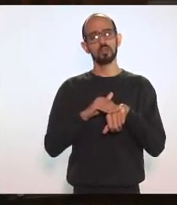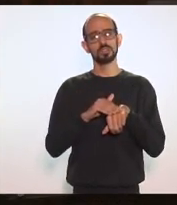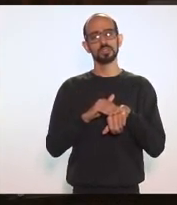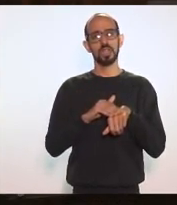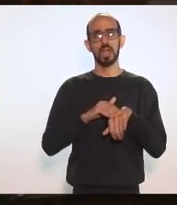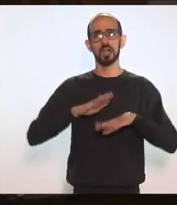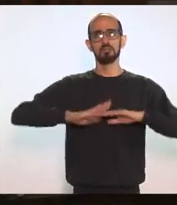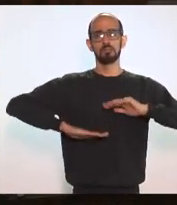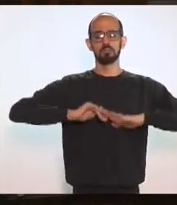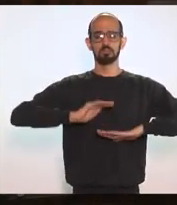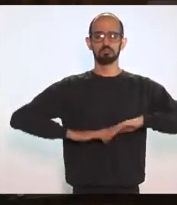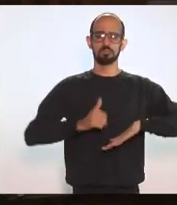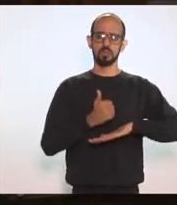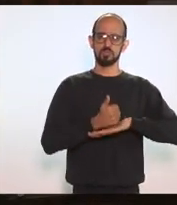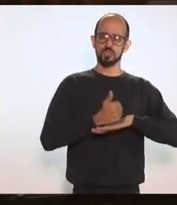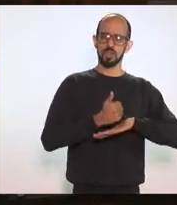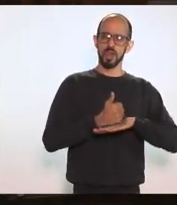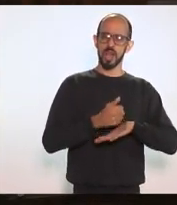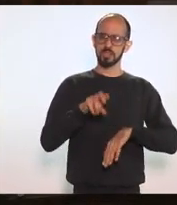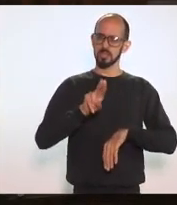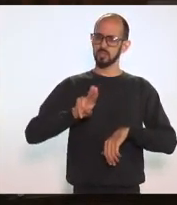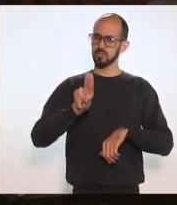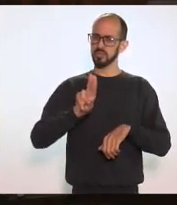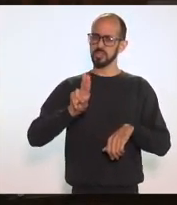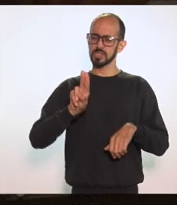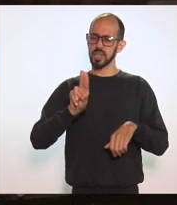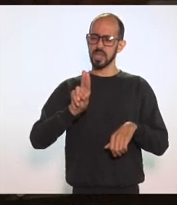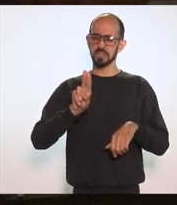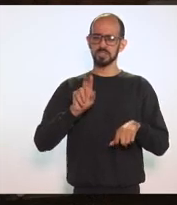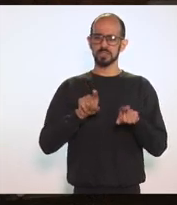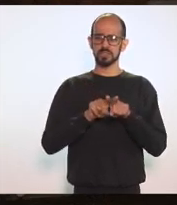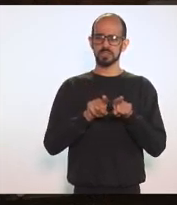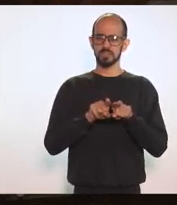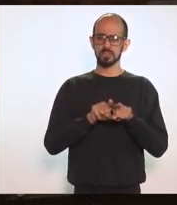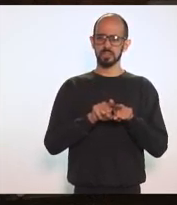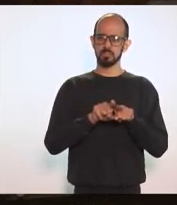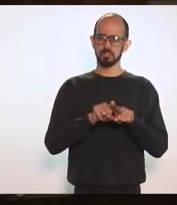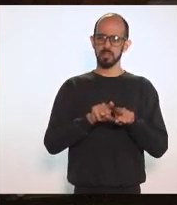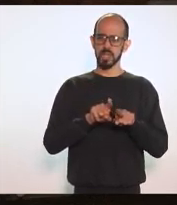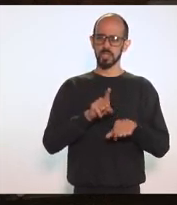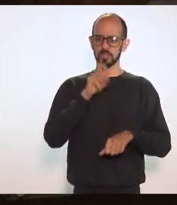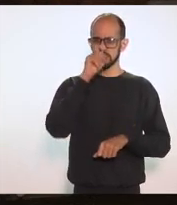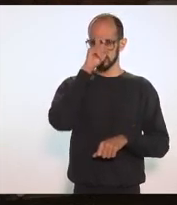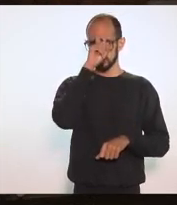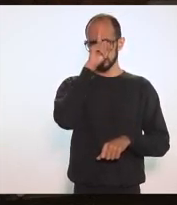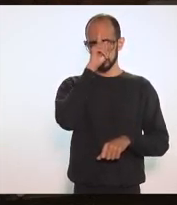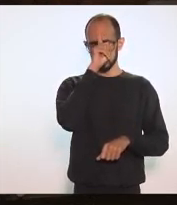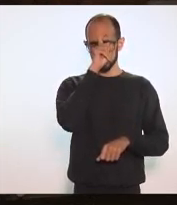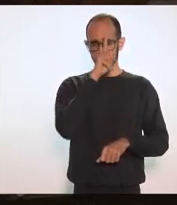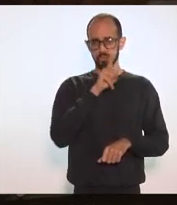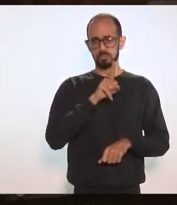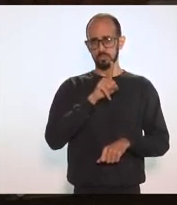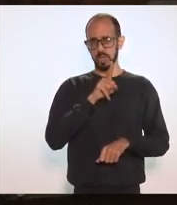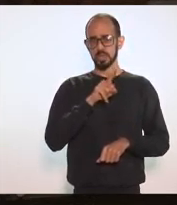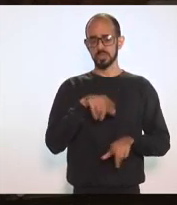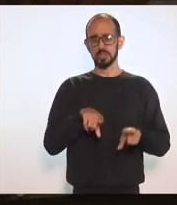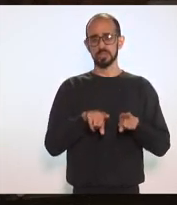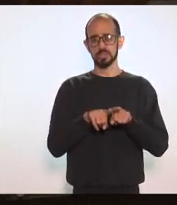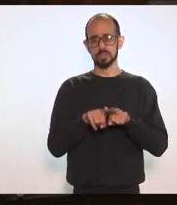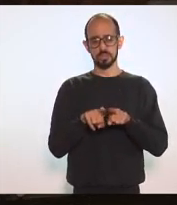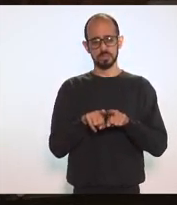especialistas, né, das universidades, das unidades de saúde, chamando